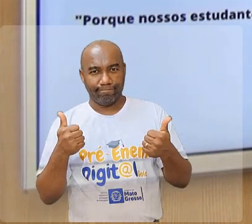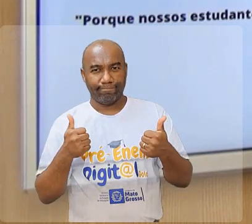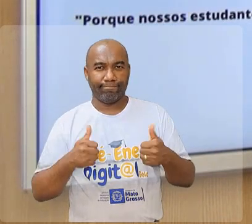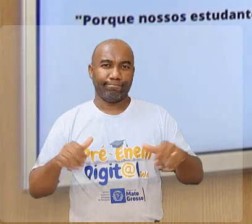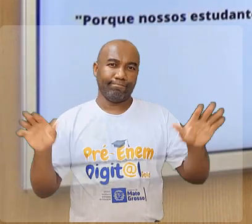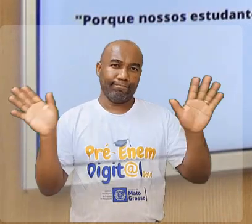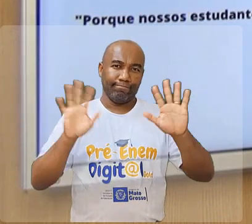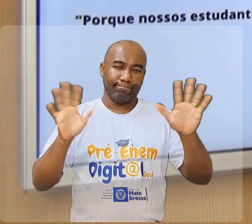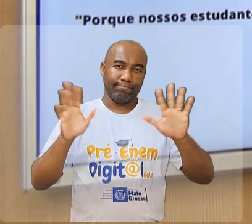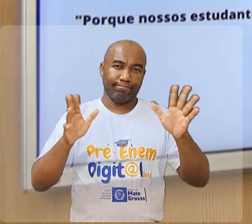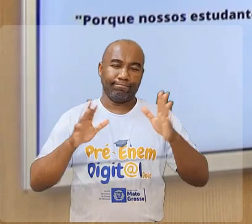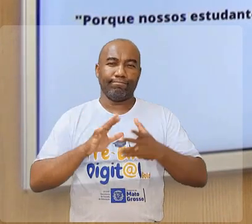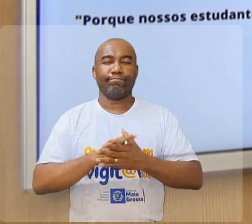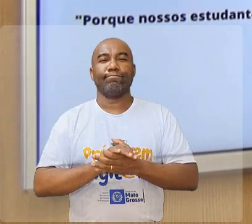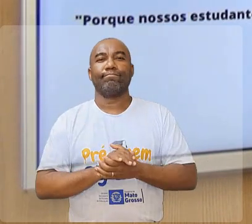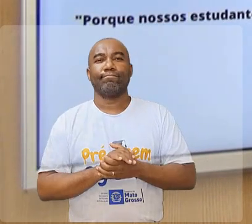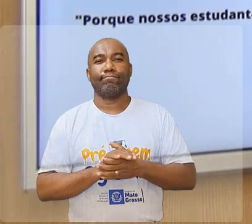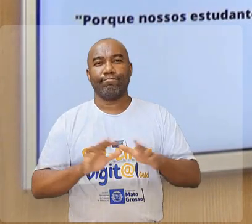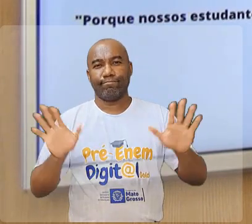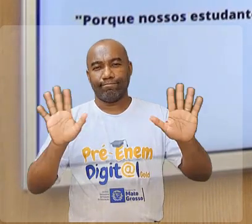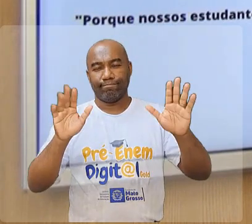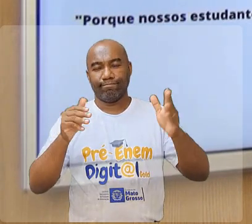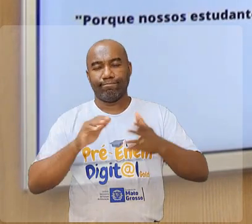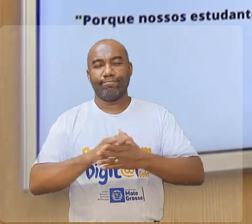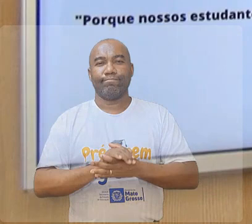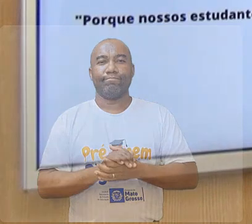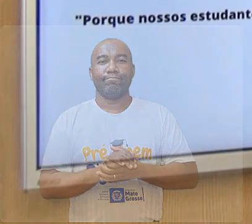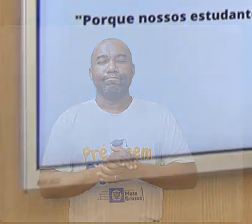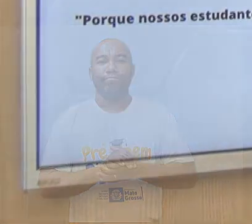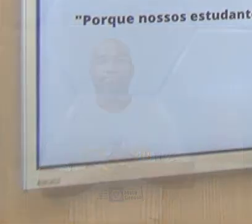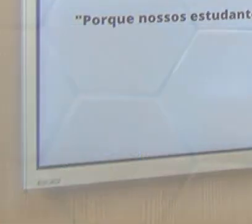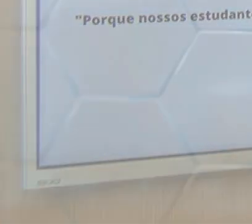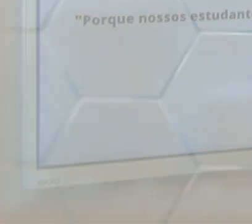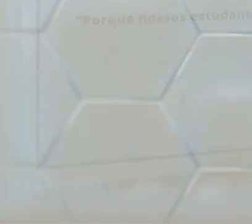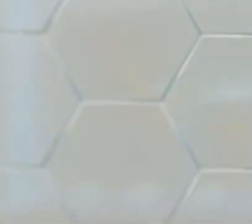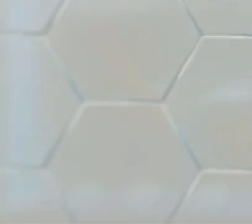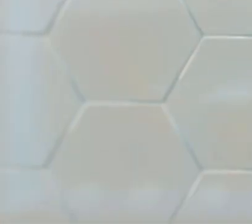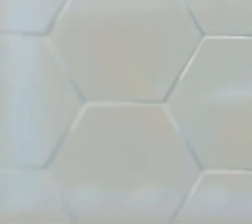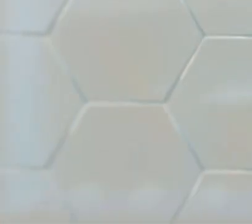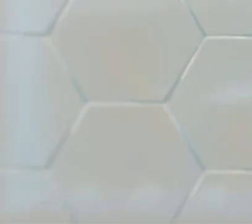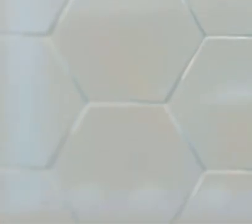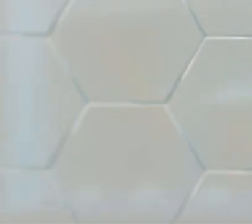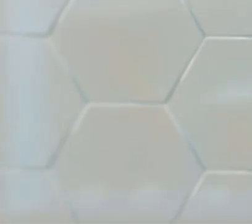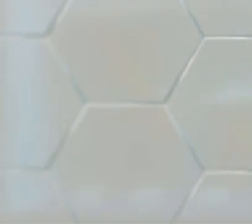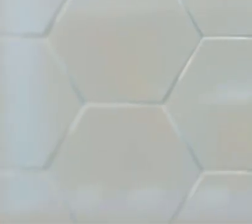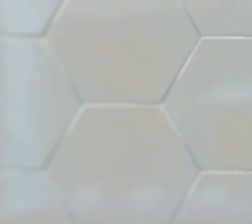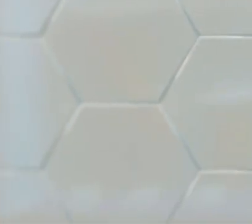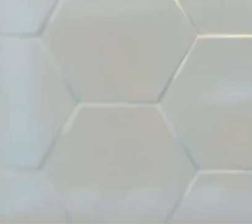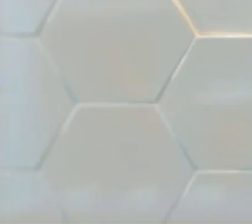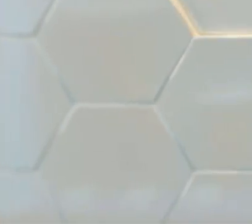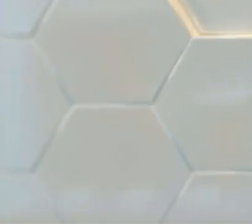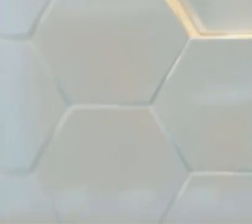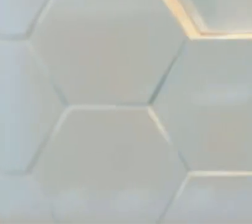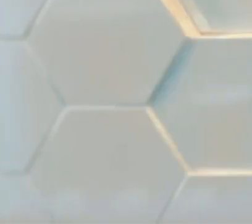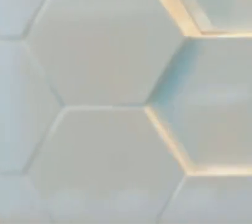até mais ficamos por aqui E aí